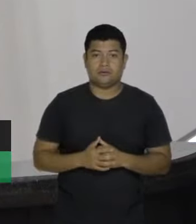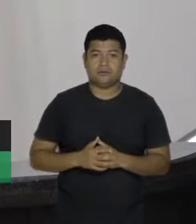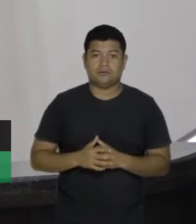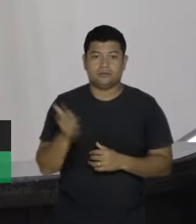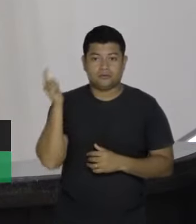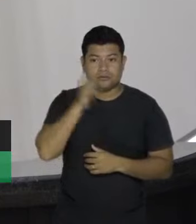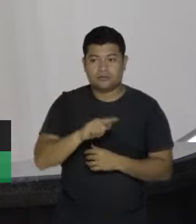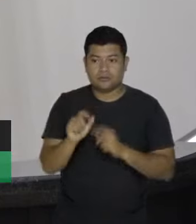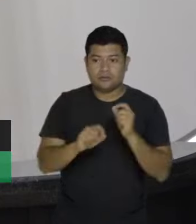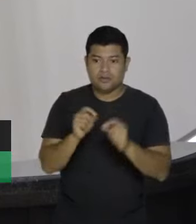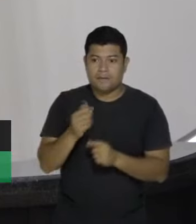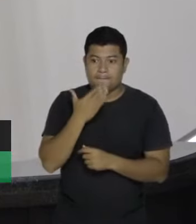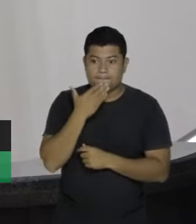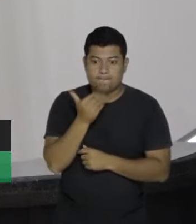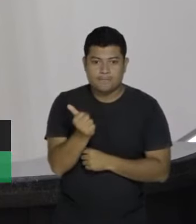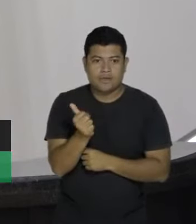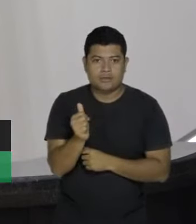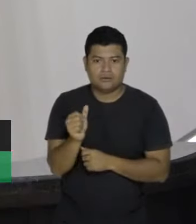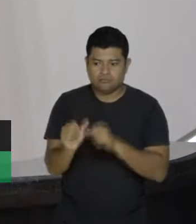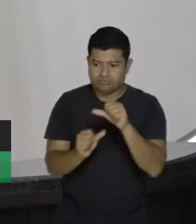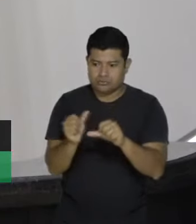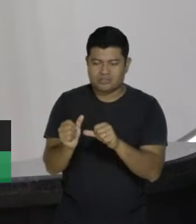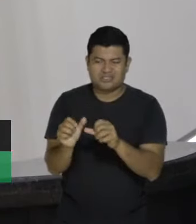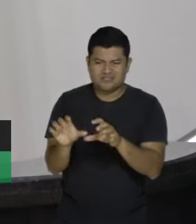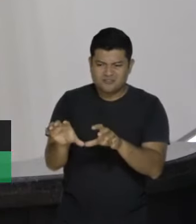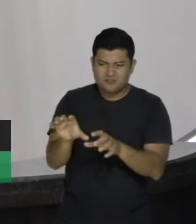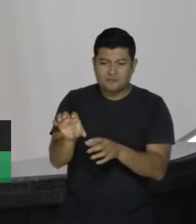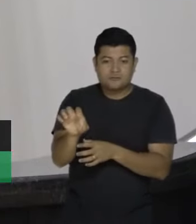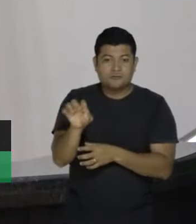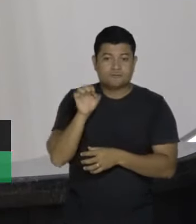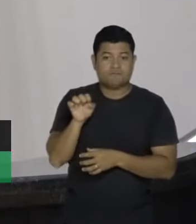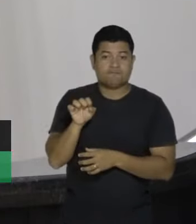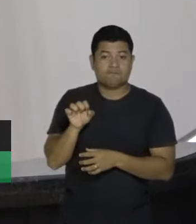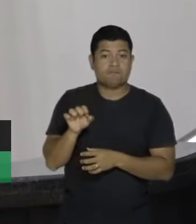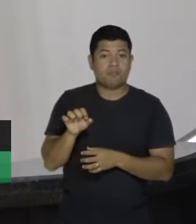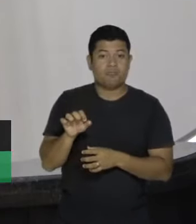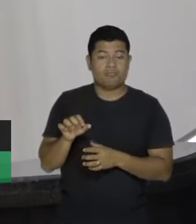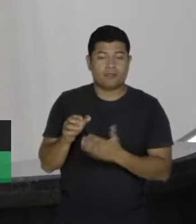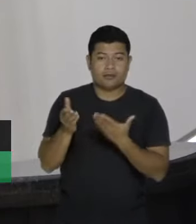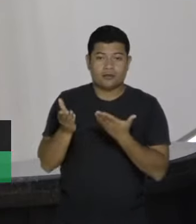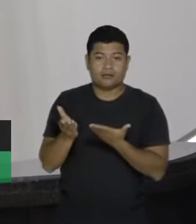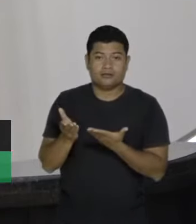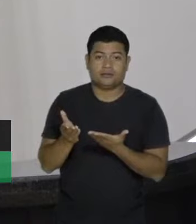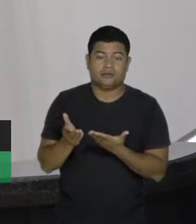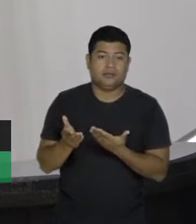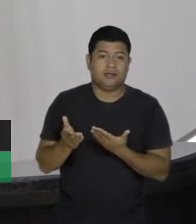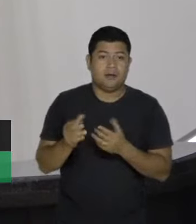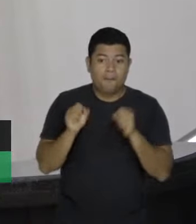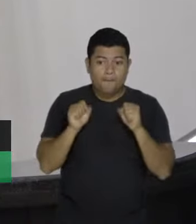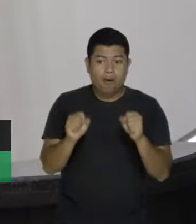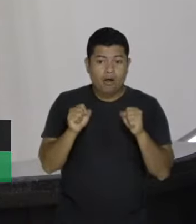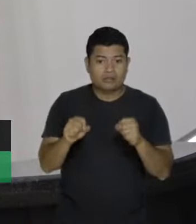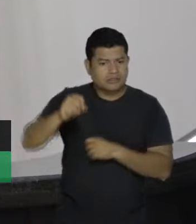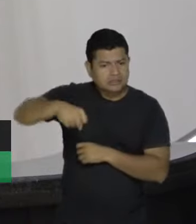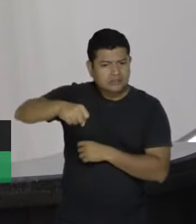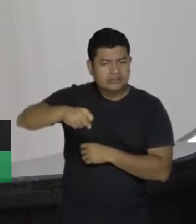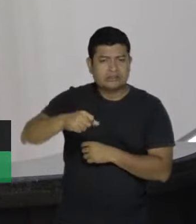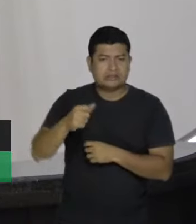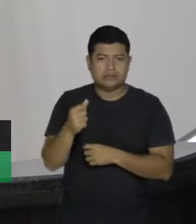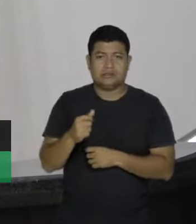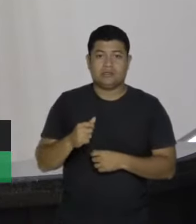extrairmos o que há de melhor em nossos corações e nossas almas, para que a gente possa, sim, alcançar,